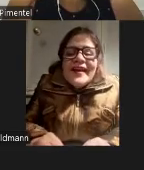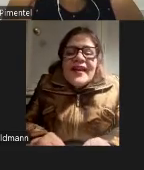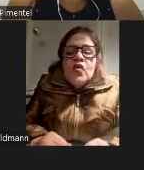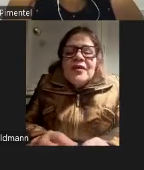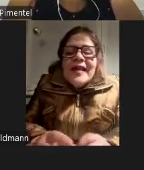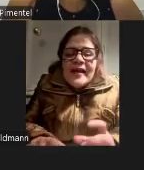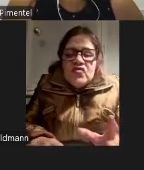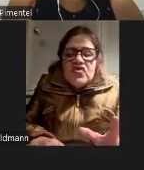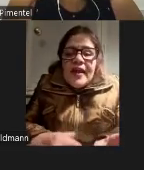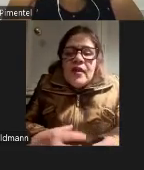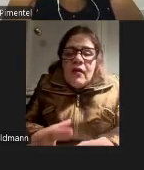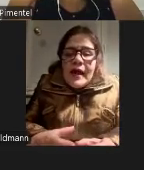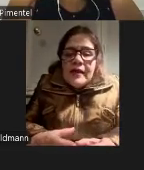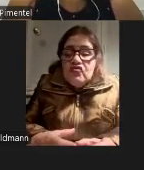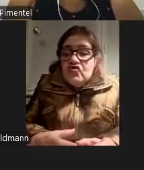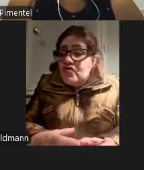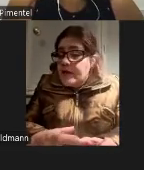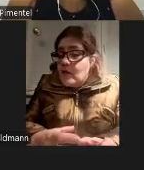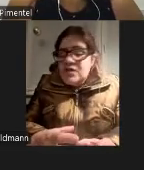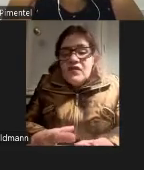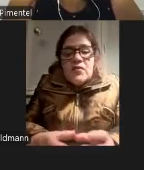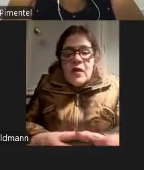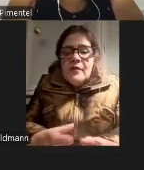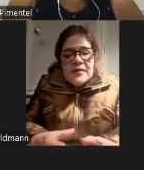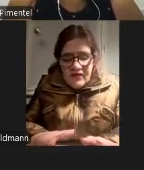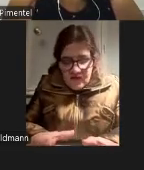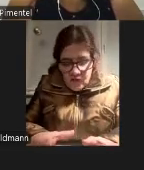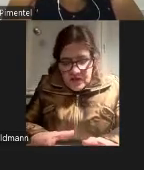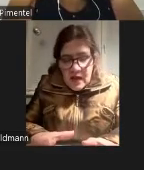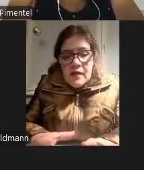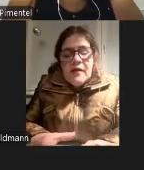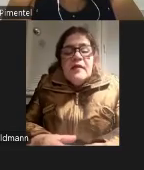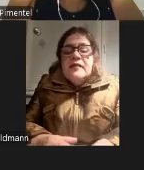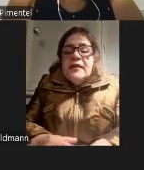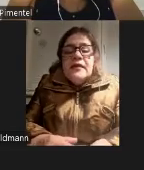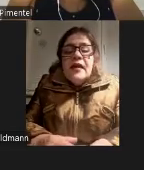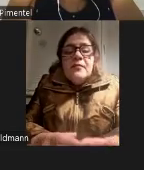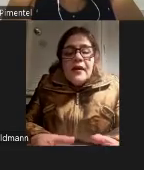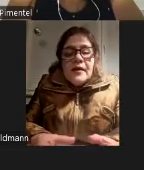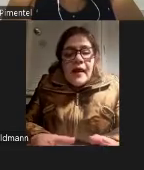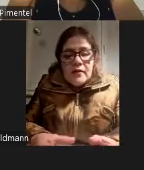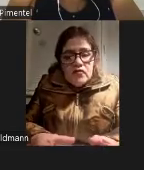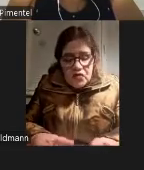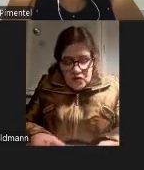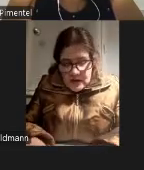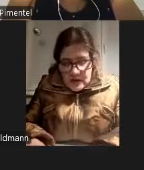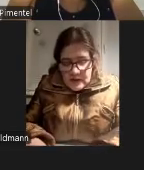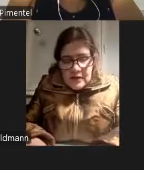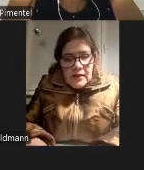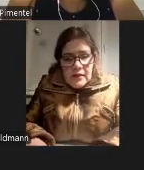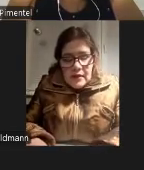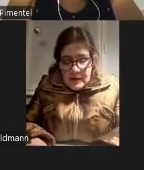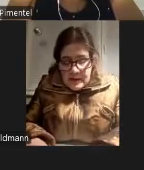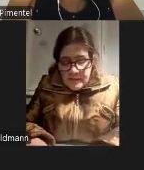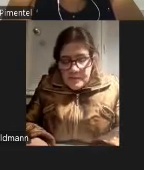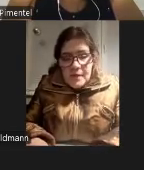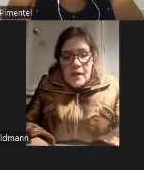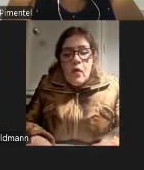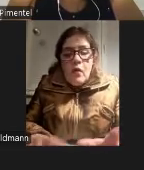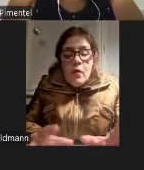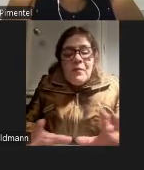neurônios estarem grudados, enrolados, como se fosse uma camisa de força, de emaranhados,